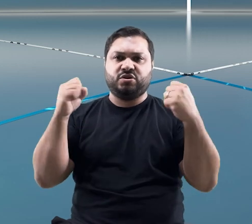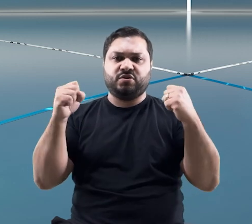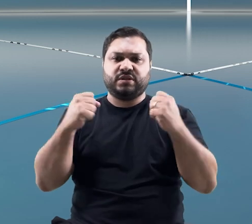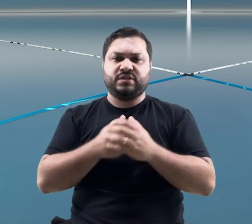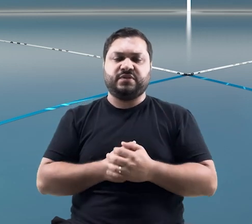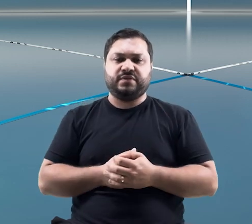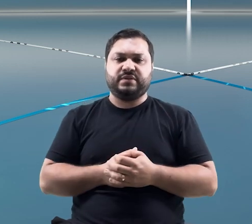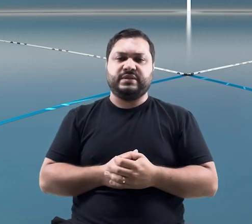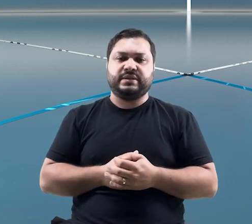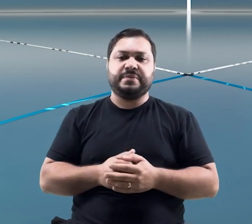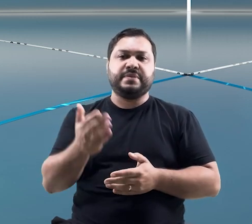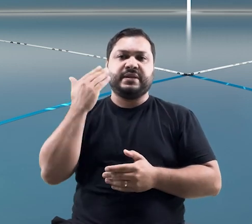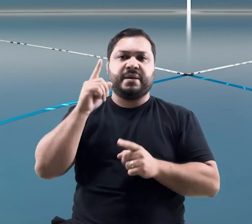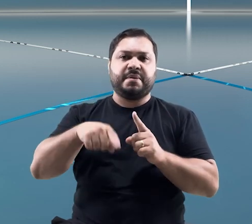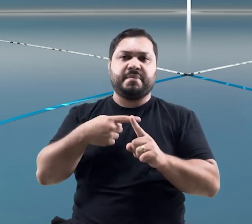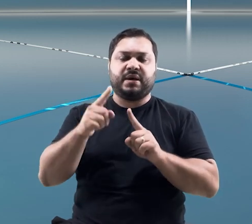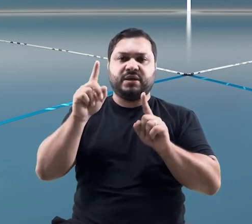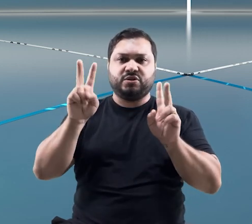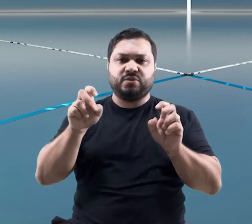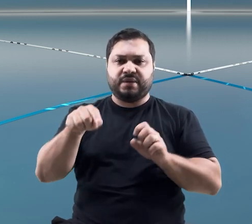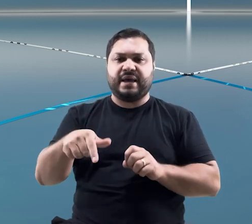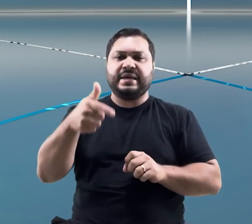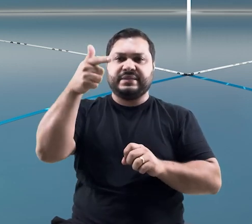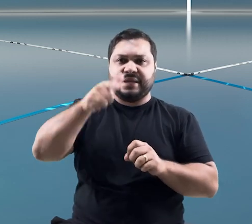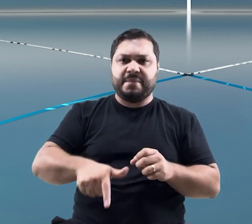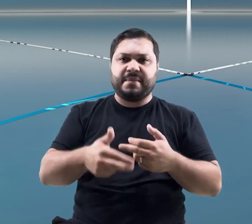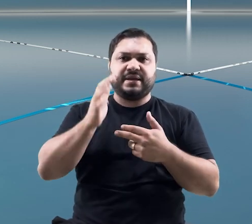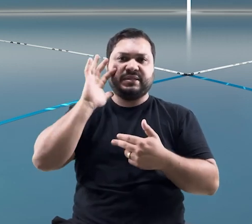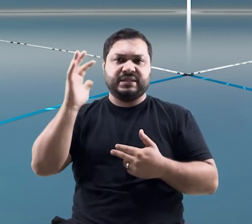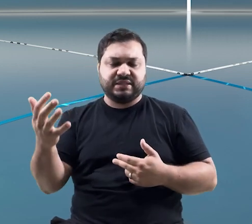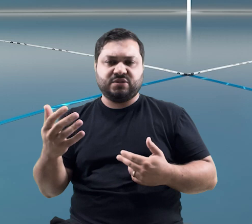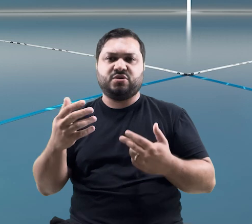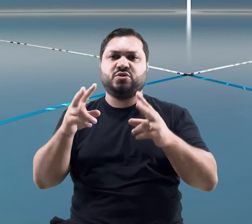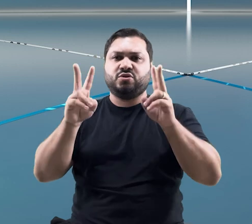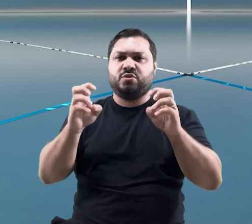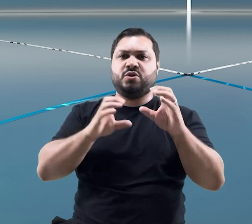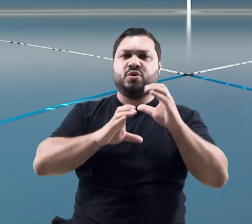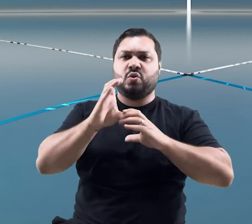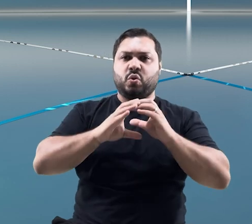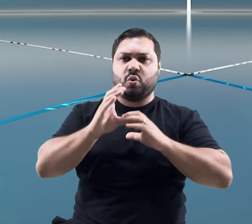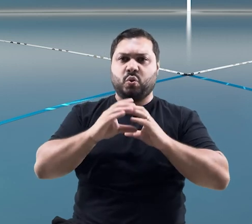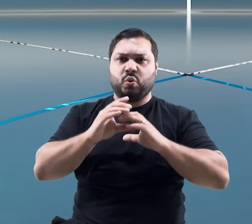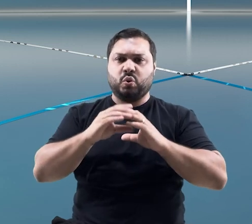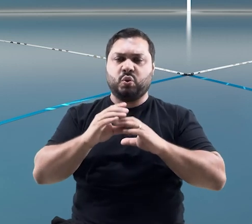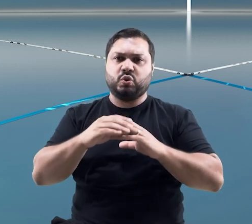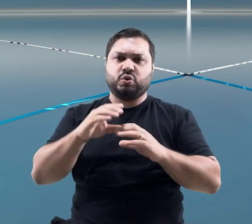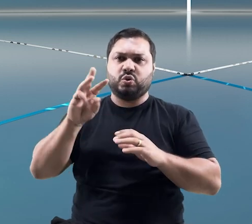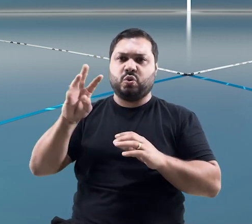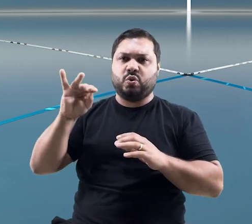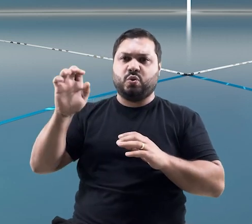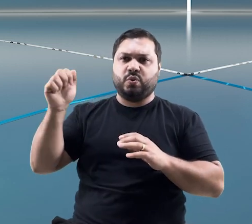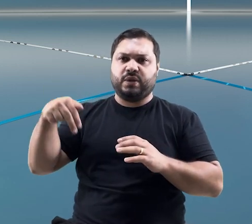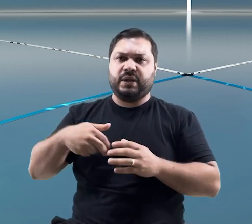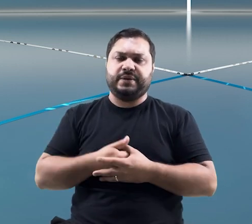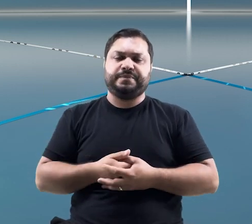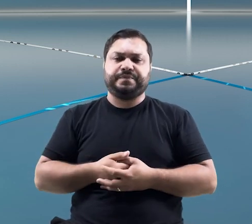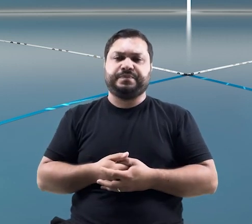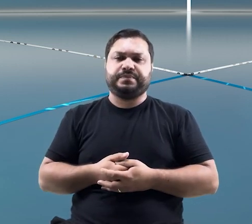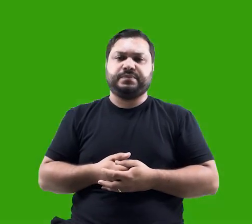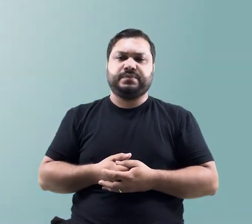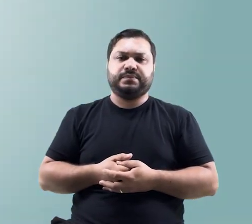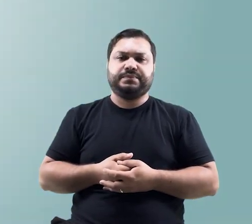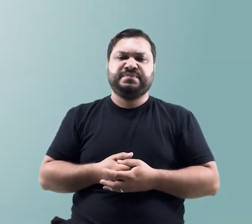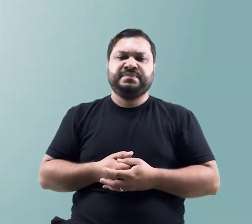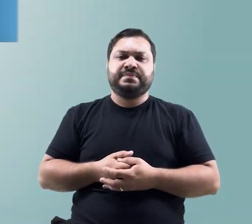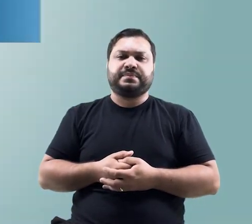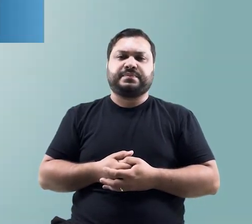de Educação Física. Saiba mais sobre essa e outras decisões envolvendo concursos públicos com William Nascimento.